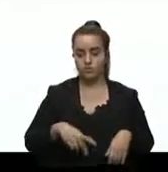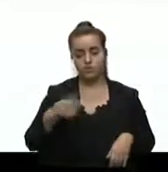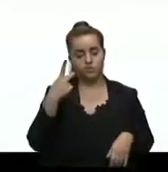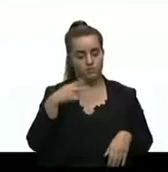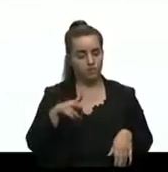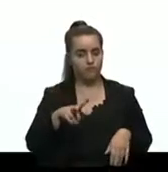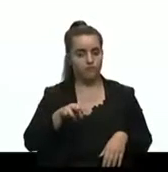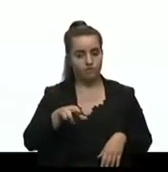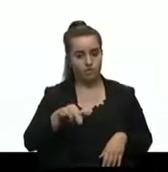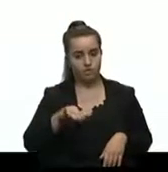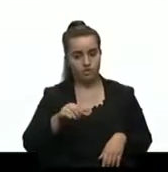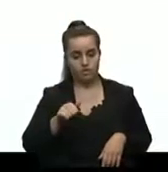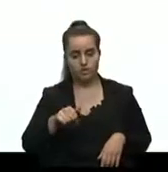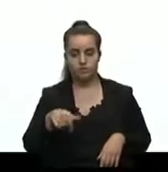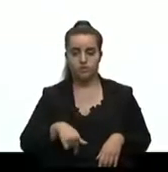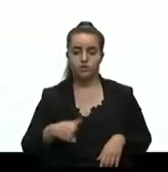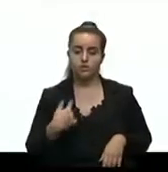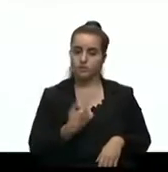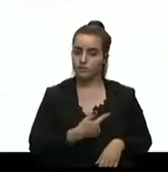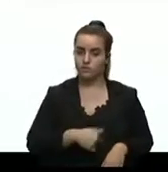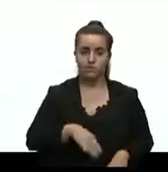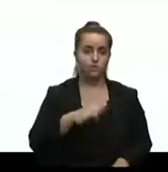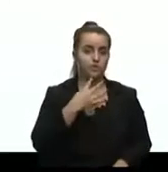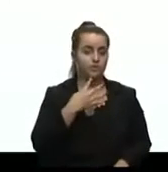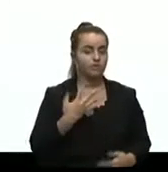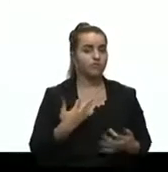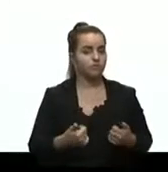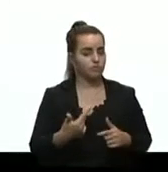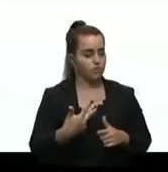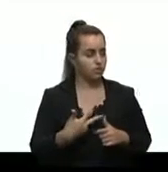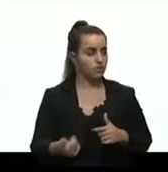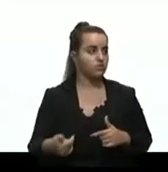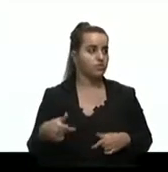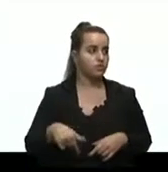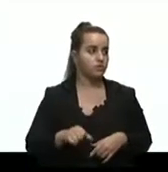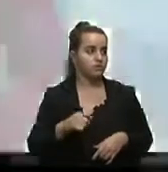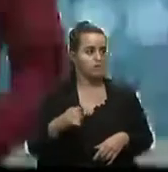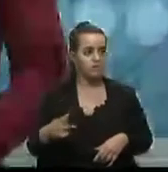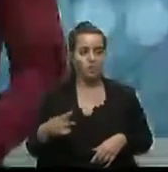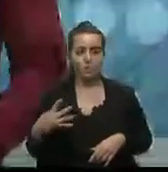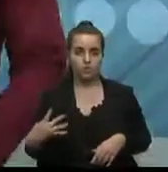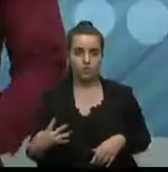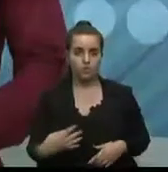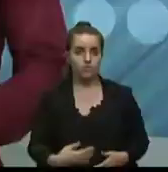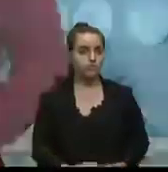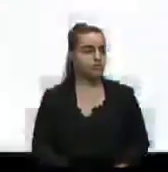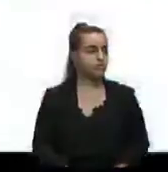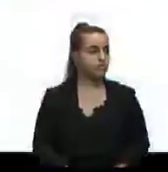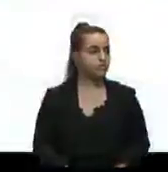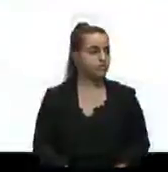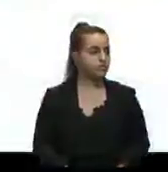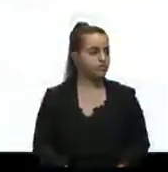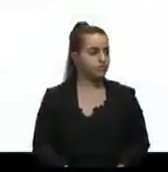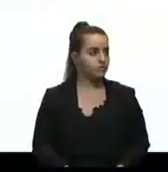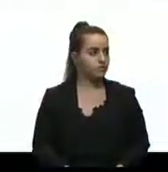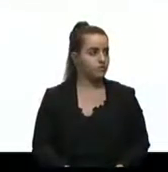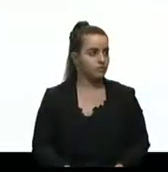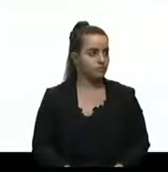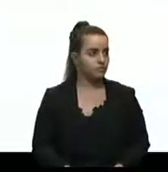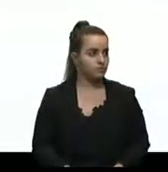a variância desconhecida, vamos à resolução da situação problema 4. Acompanhe no